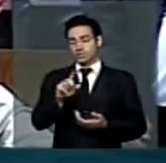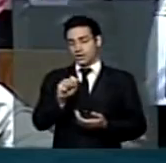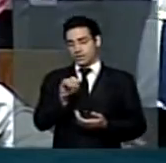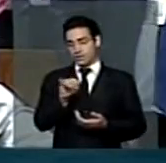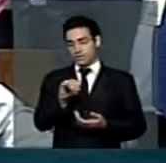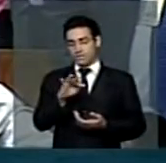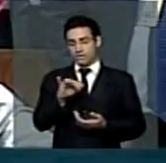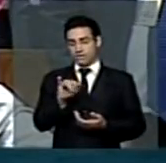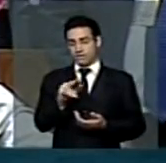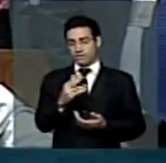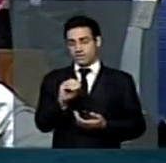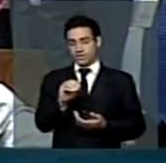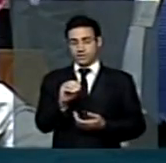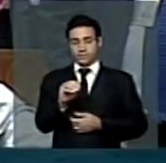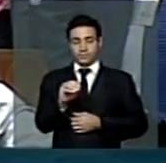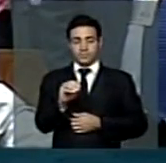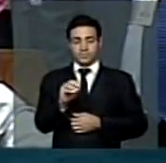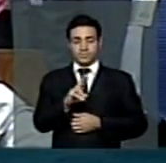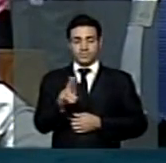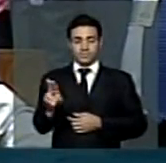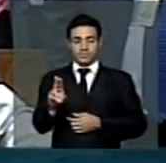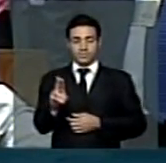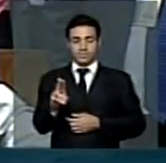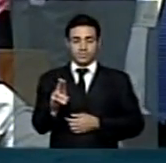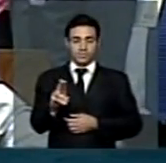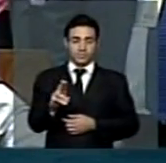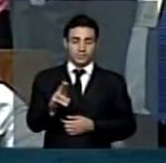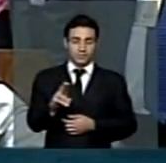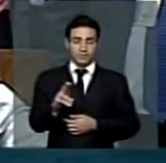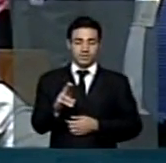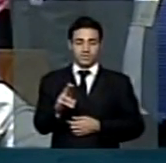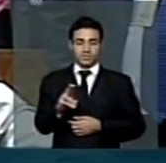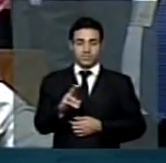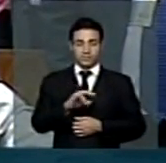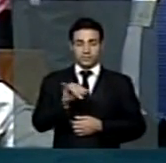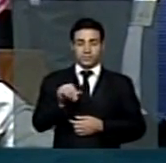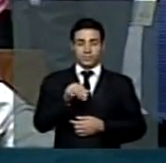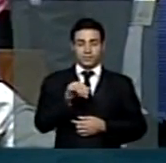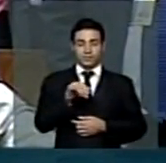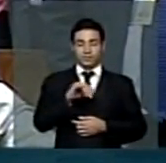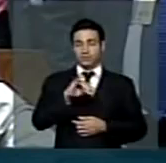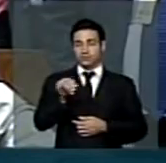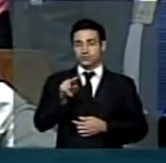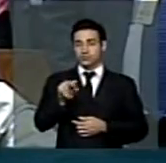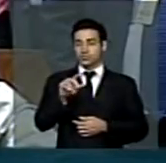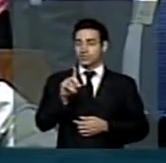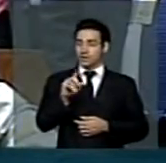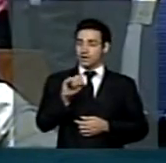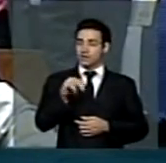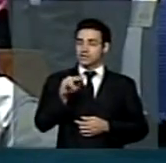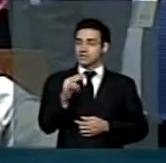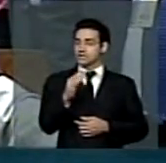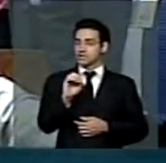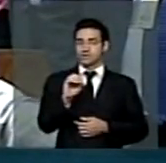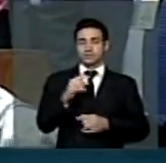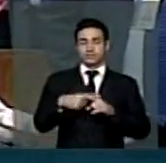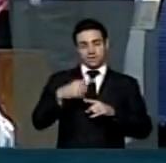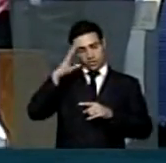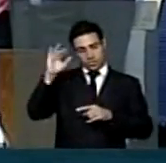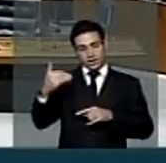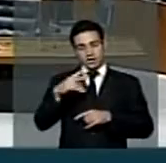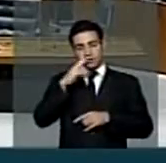Magalhães Filho, carinhosamente chamado aqui pelos constituintes de Jutaizinho, em homenagem ao seu pai.